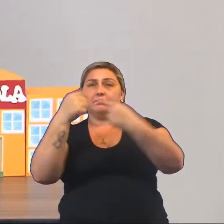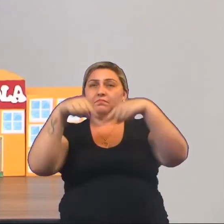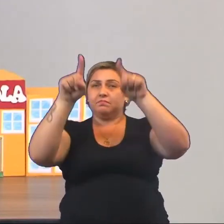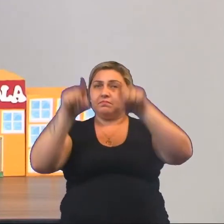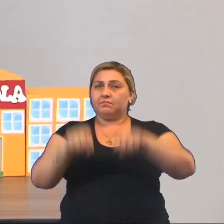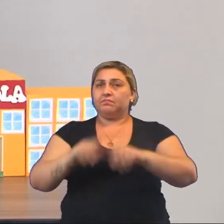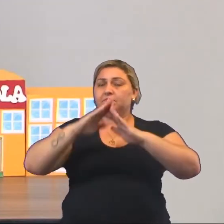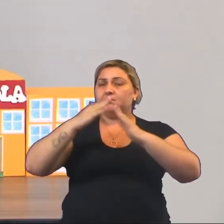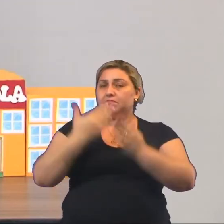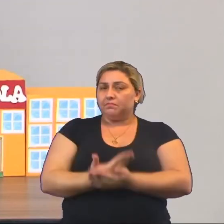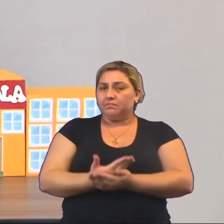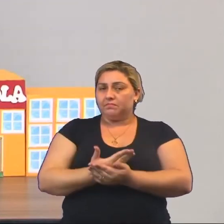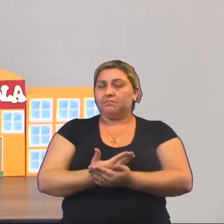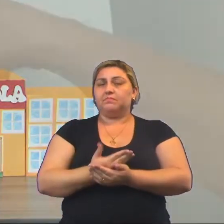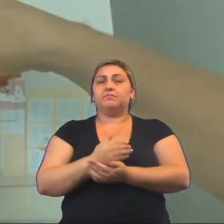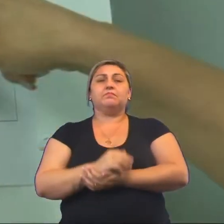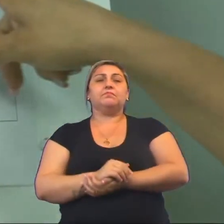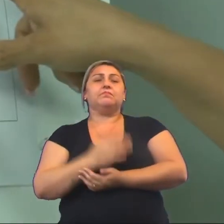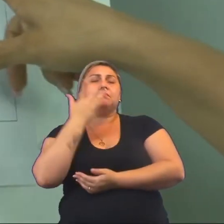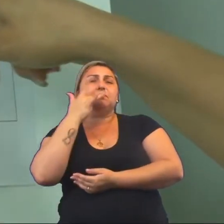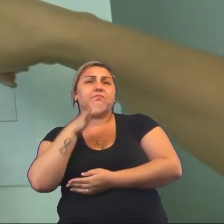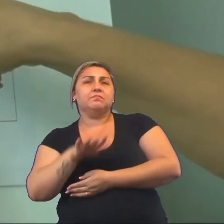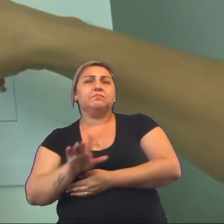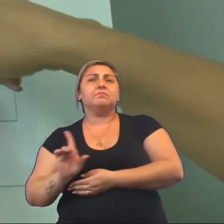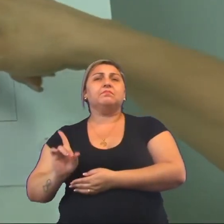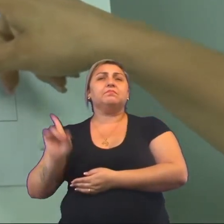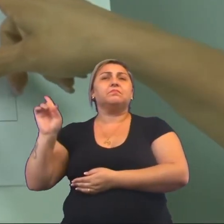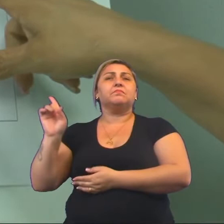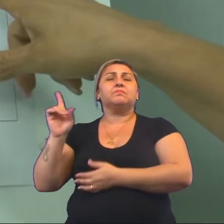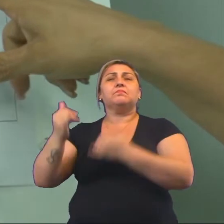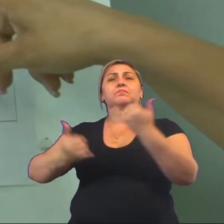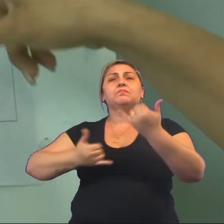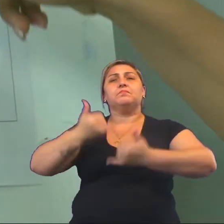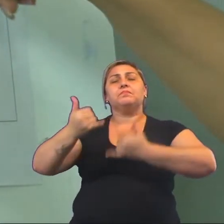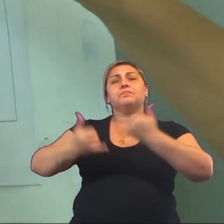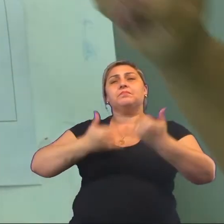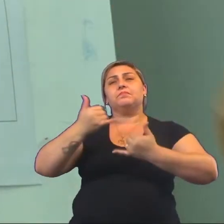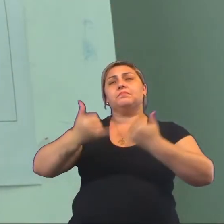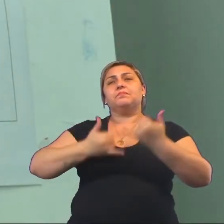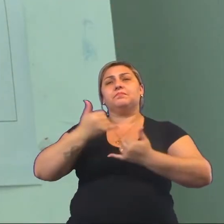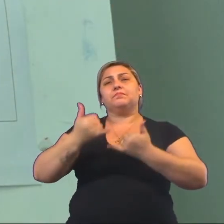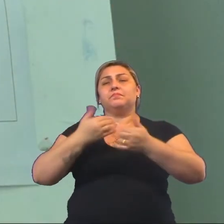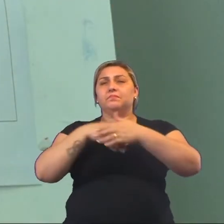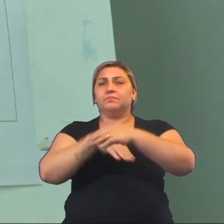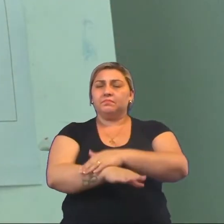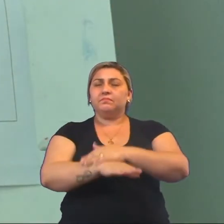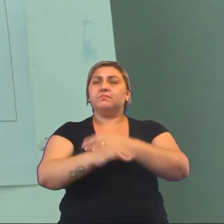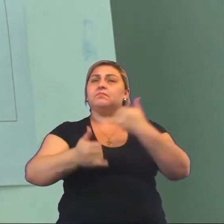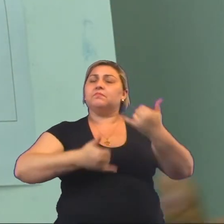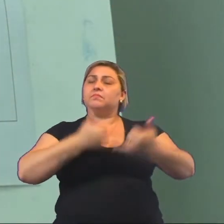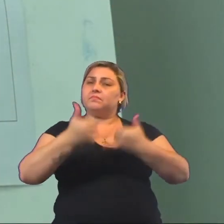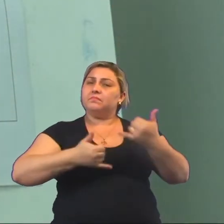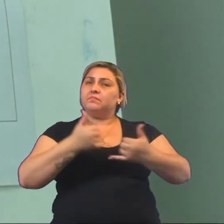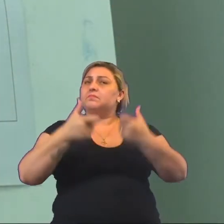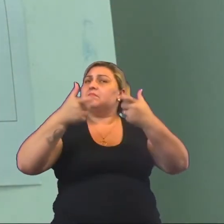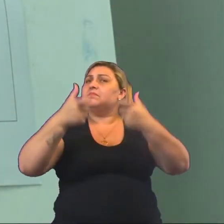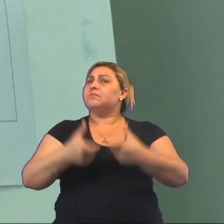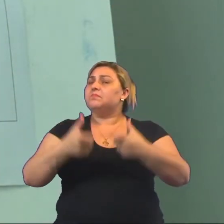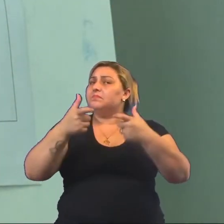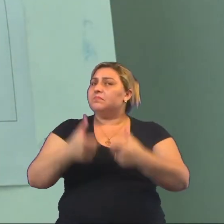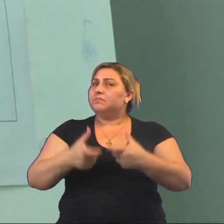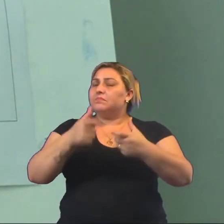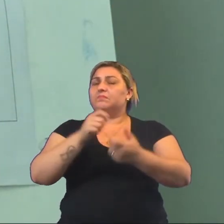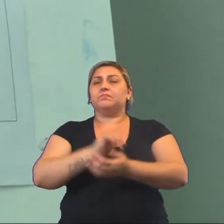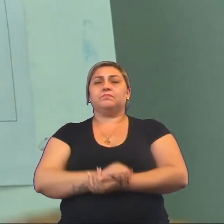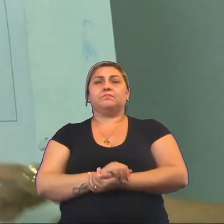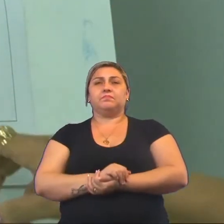funcionários da escola. Estas crianças aqui, elas estão brincando, brincando, guardando os brinquedos. Onde será que